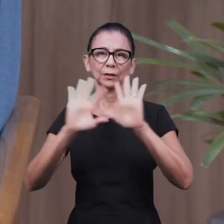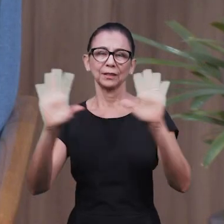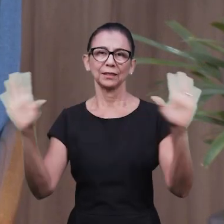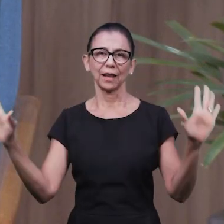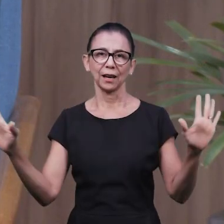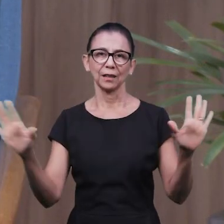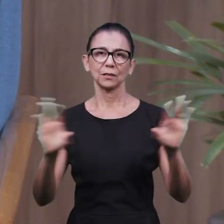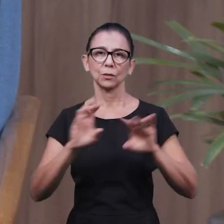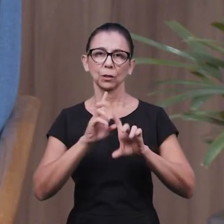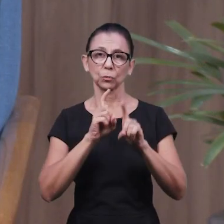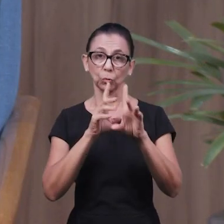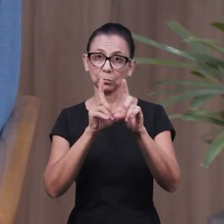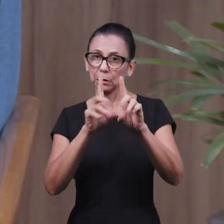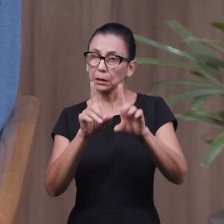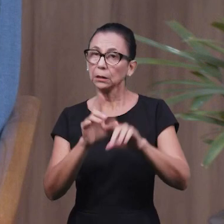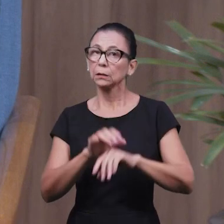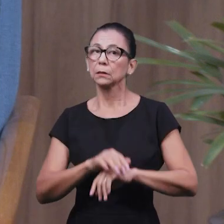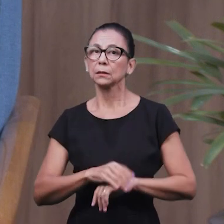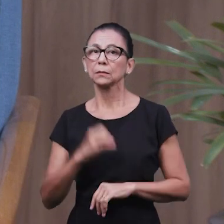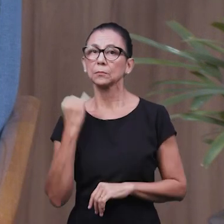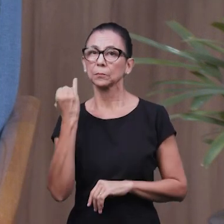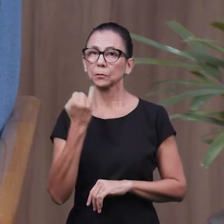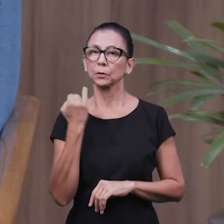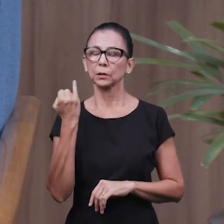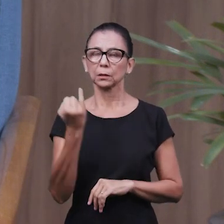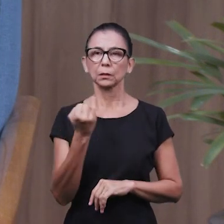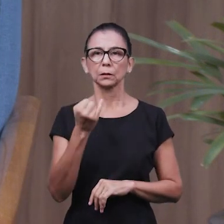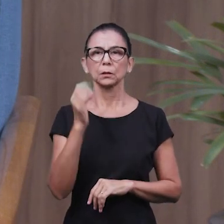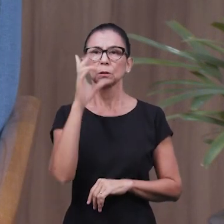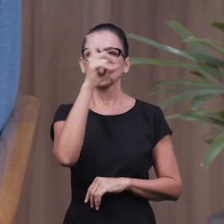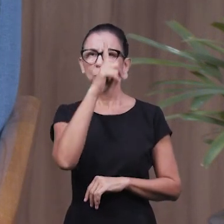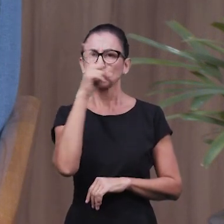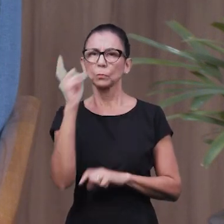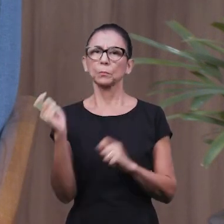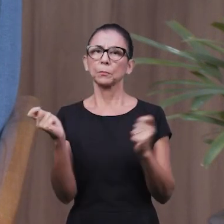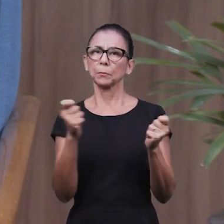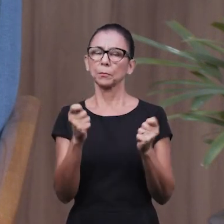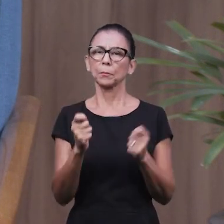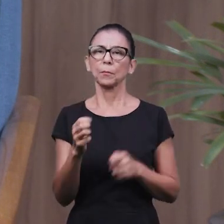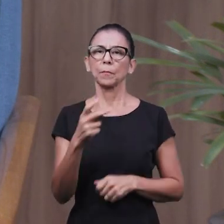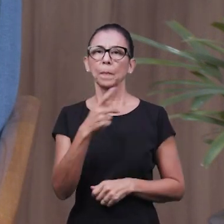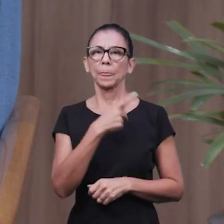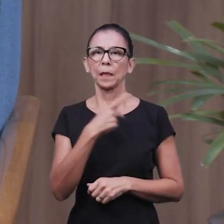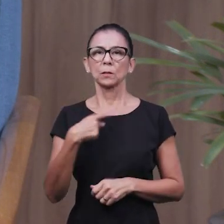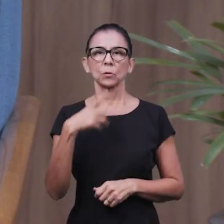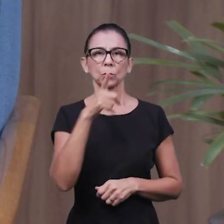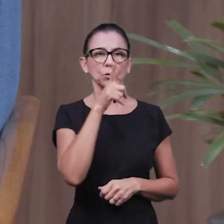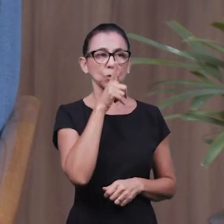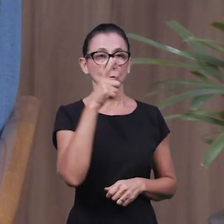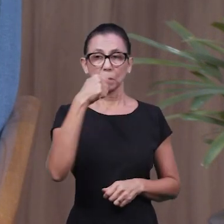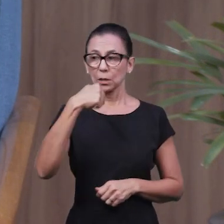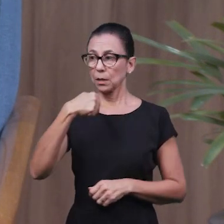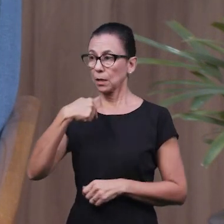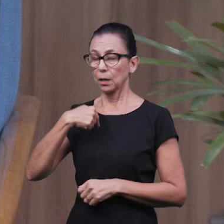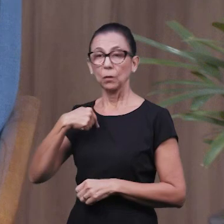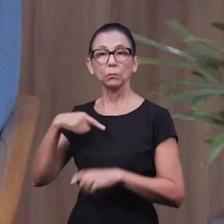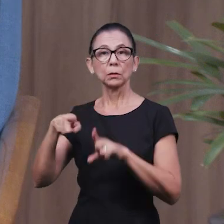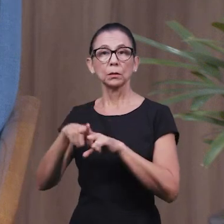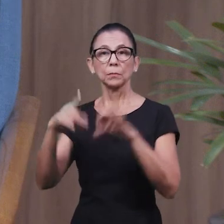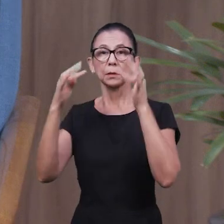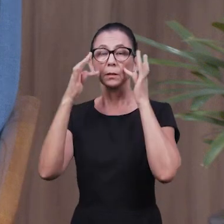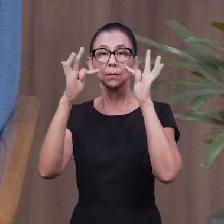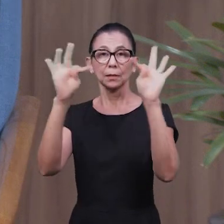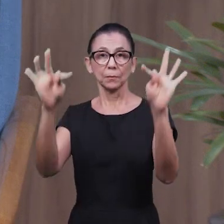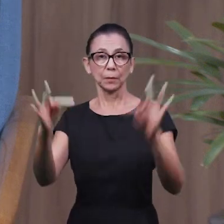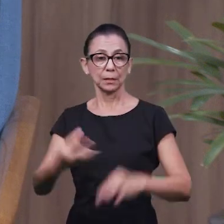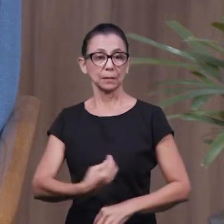esteja lançando mão dele todos os domingos na Escola Bíblica Dominical. Pastor Gilson e eu somos testemunhas e participantes